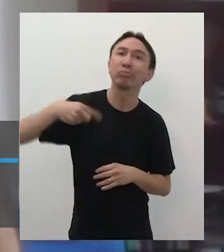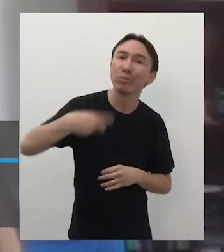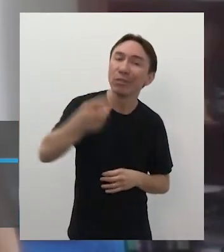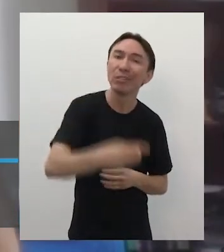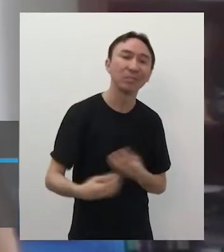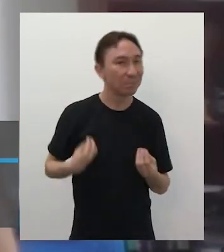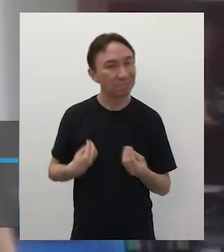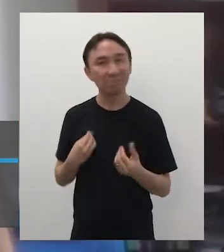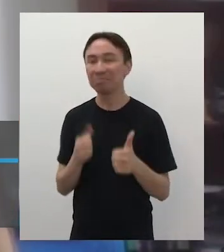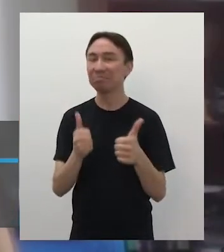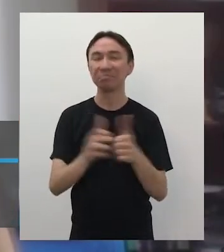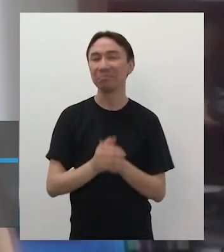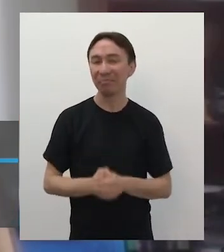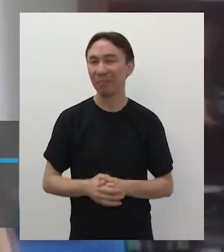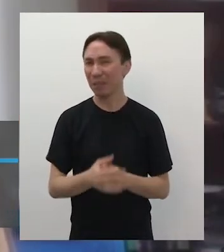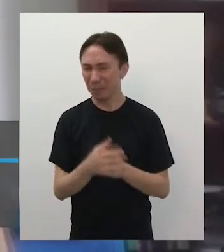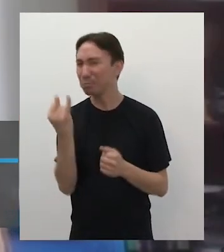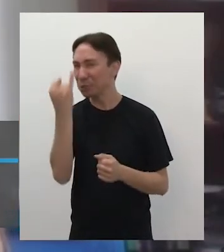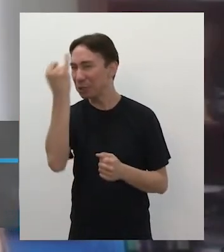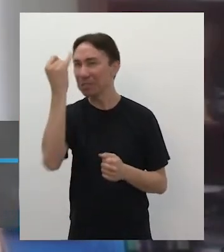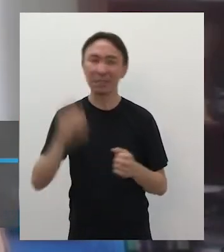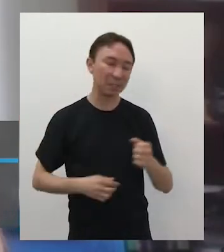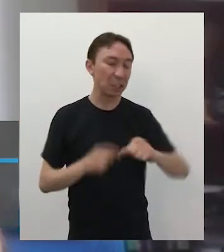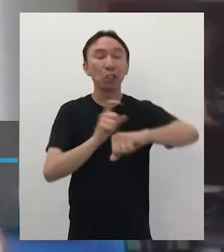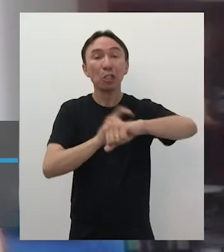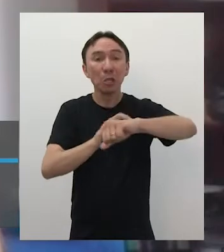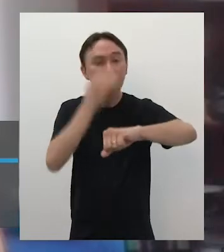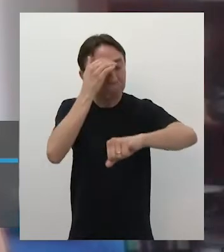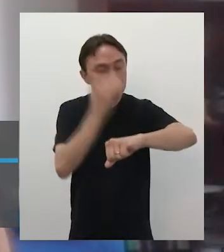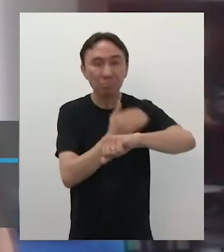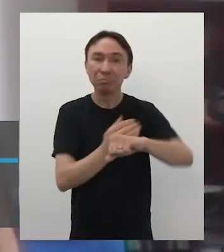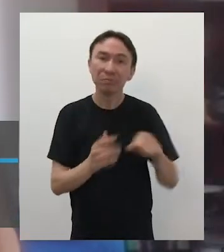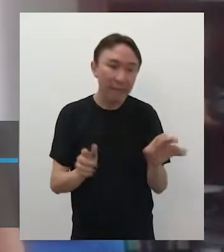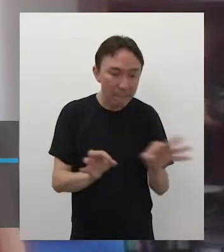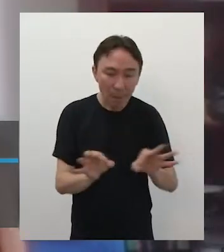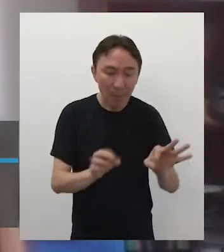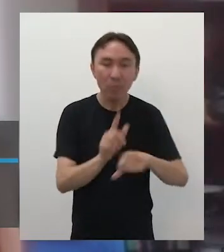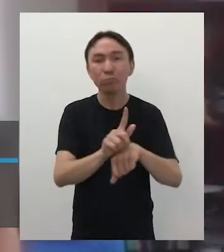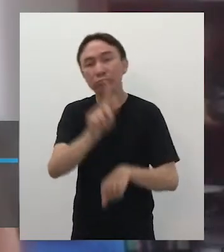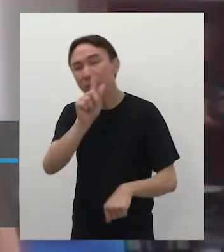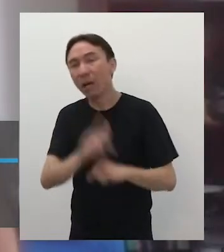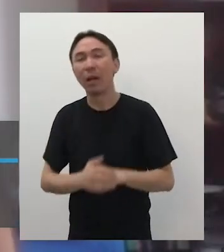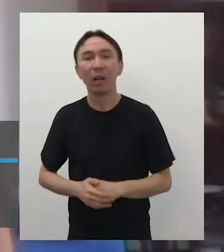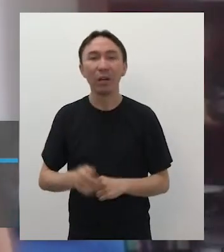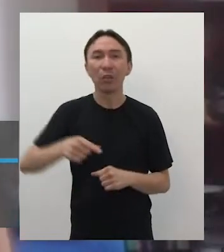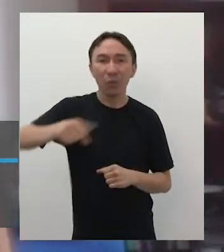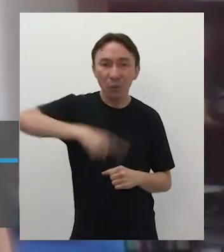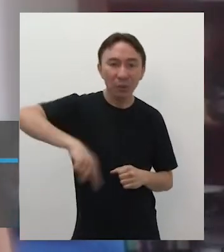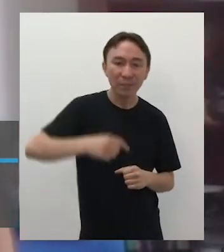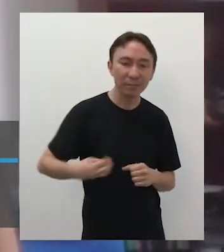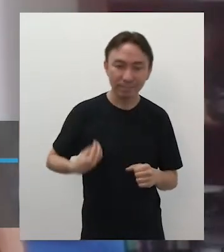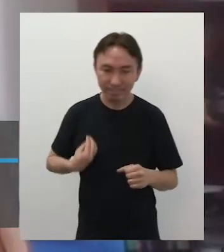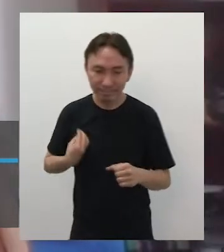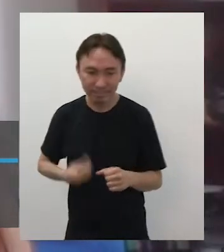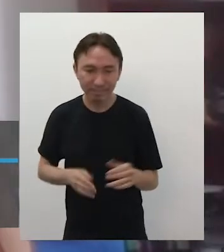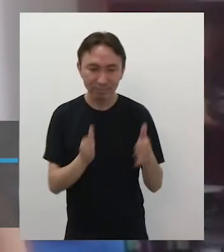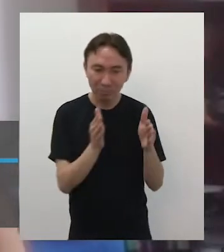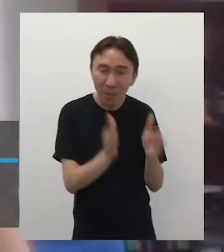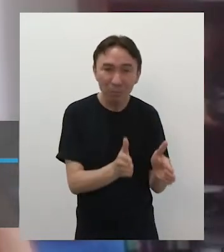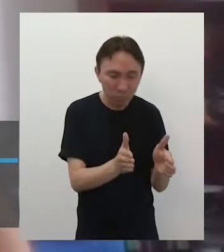direcionadas para a forma como a gente se organiza, para a forma como a gente planeja ações do nosso dia a dia. E olha como elas